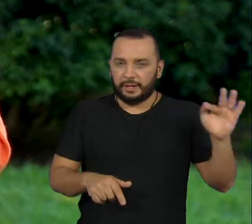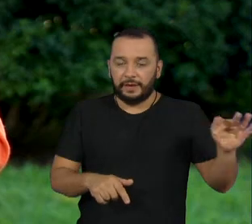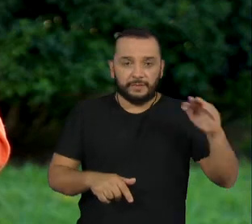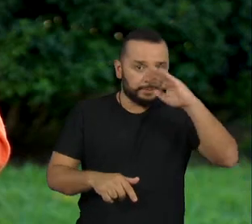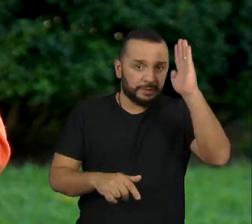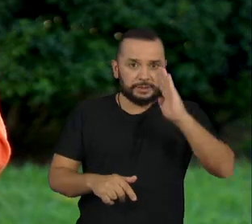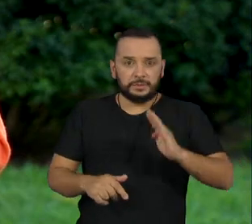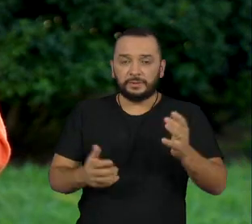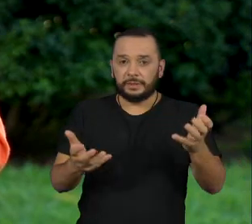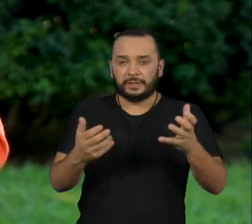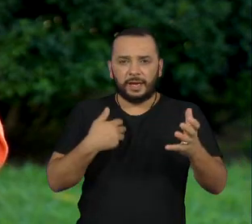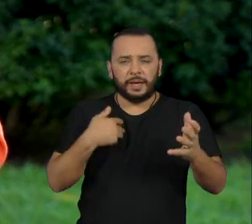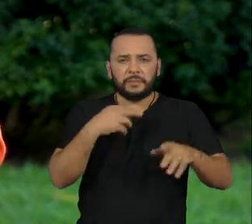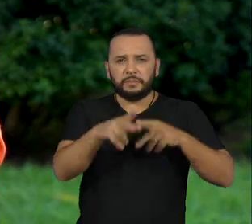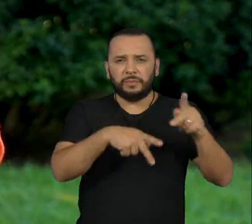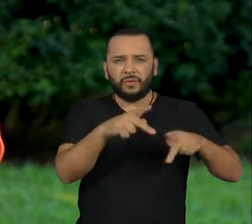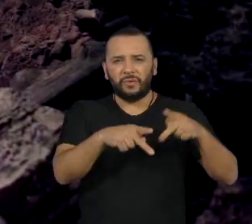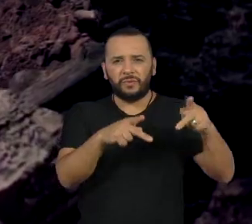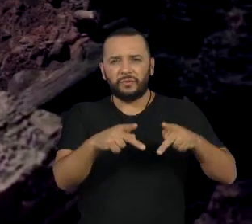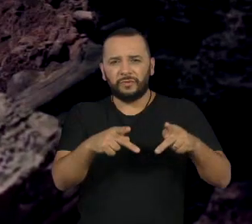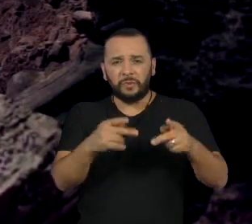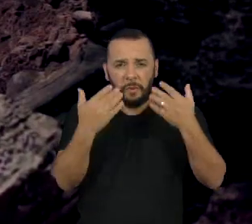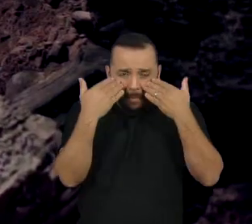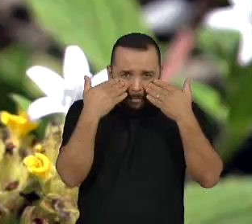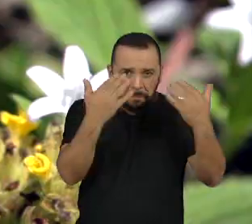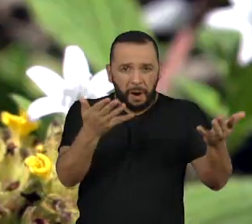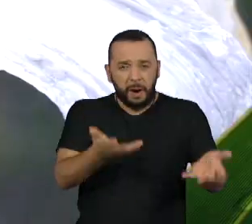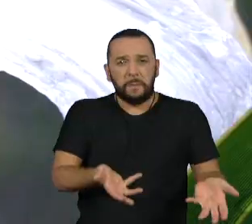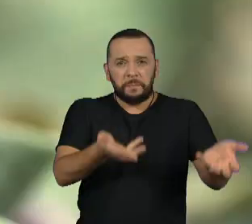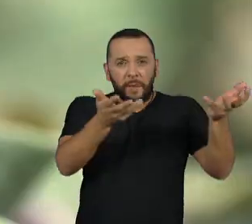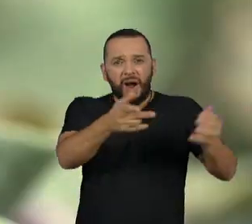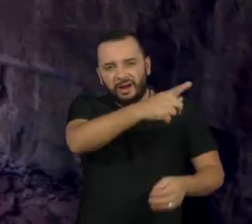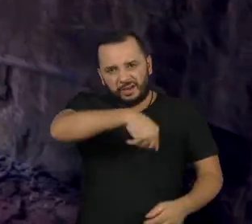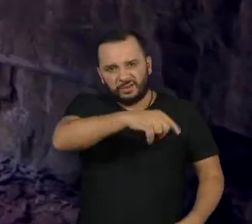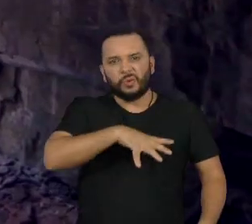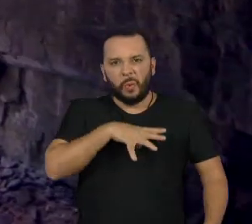gente sábia e corajosa.